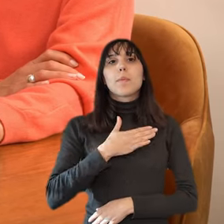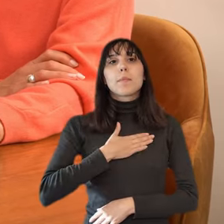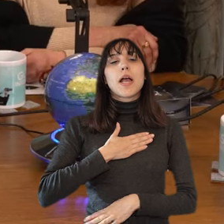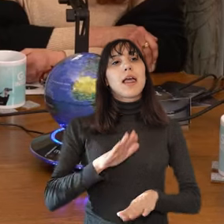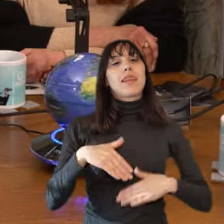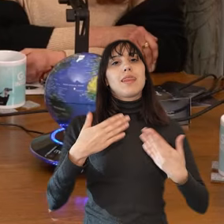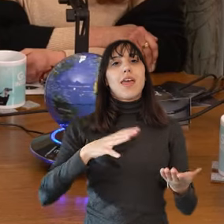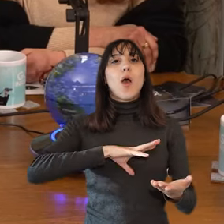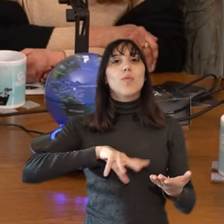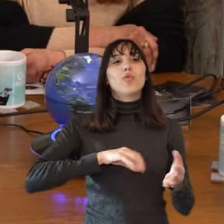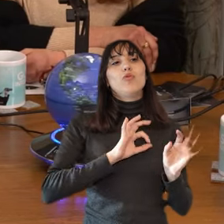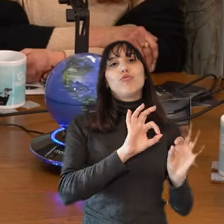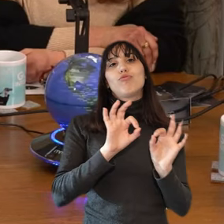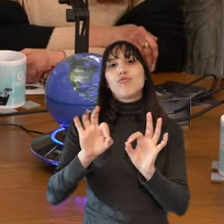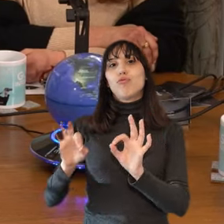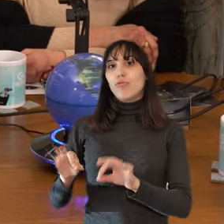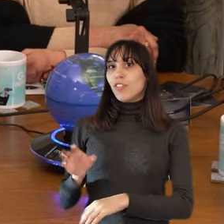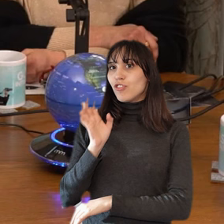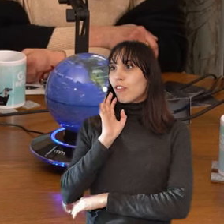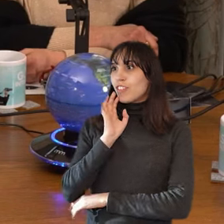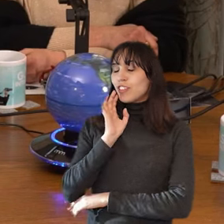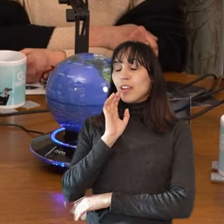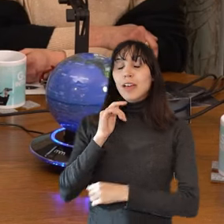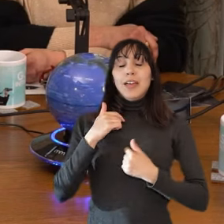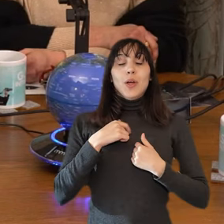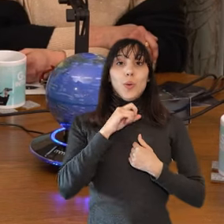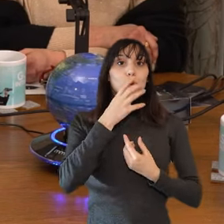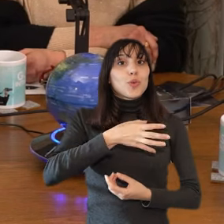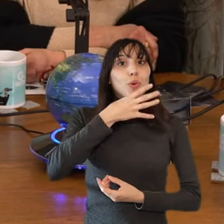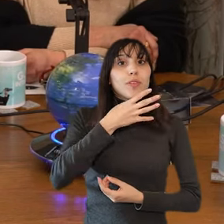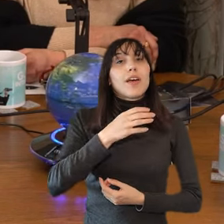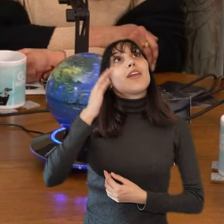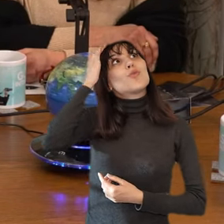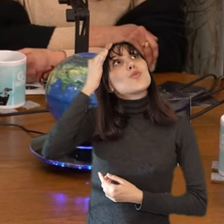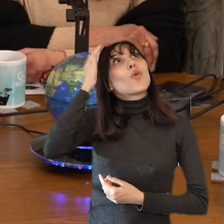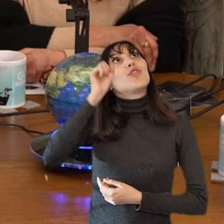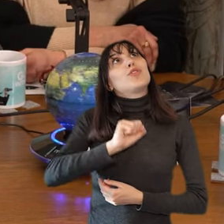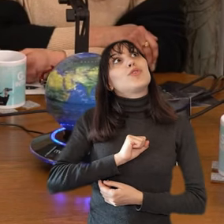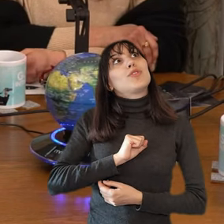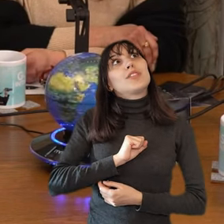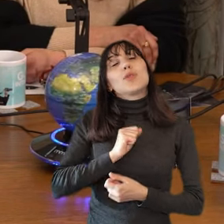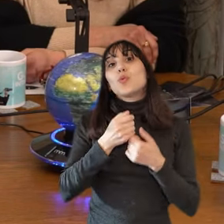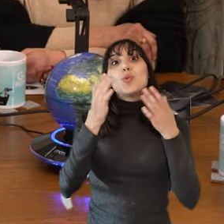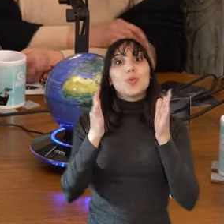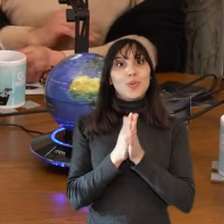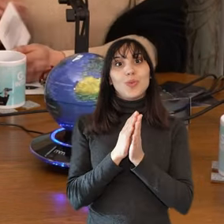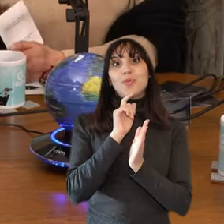o mundo já viste bem eu até vos podia contar dos meus sonhos todos não é por